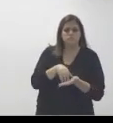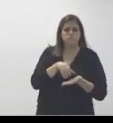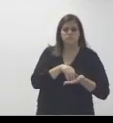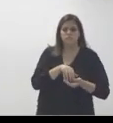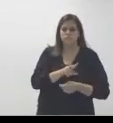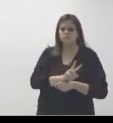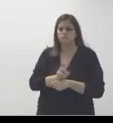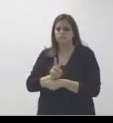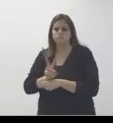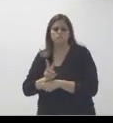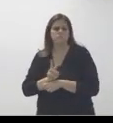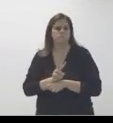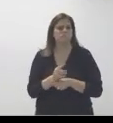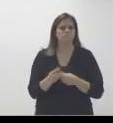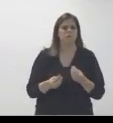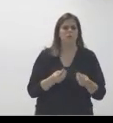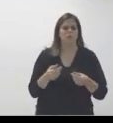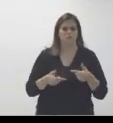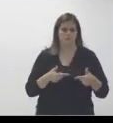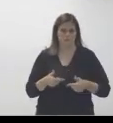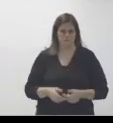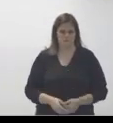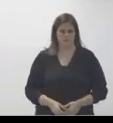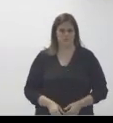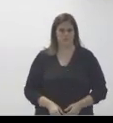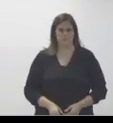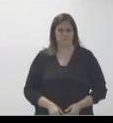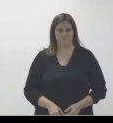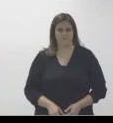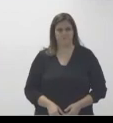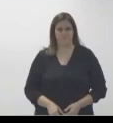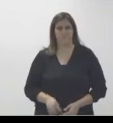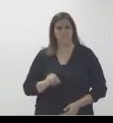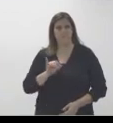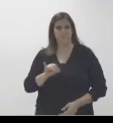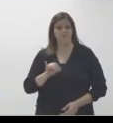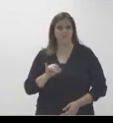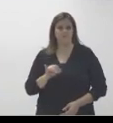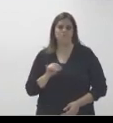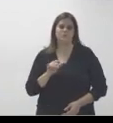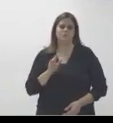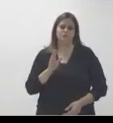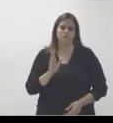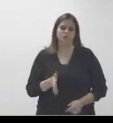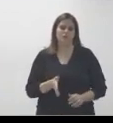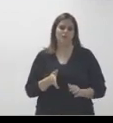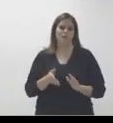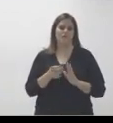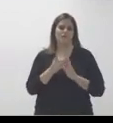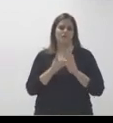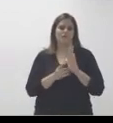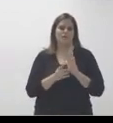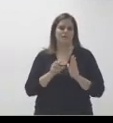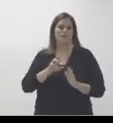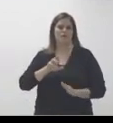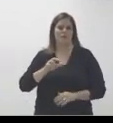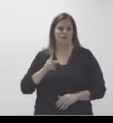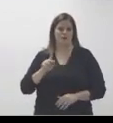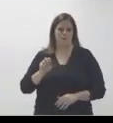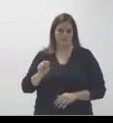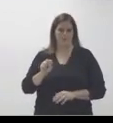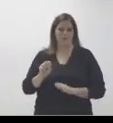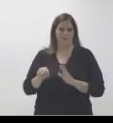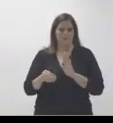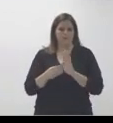dessas políticas como elas já estavam previstas no decreto que cria a rápida foi entendido pelos rins e